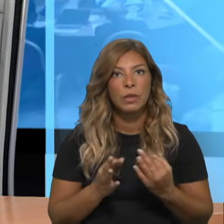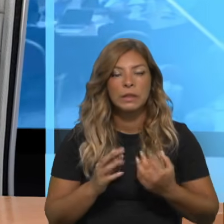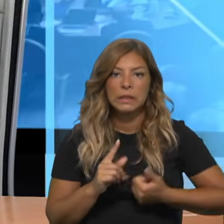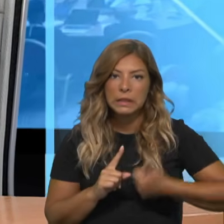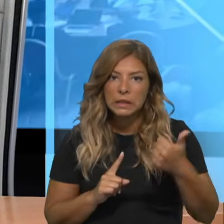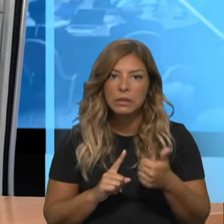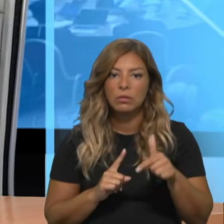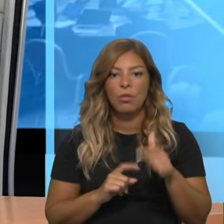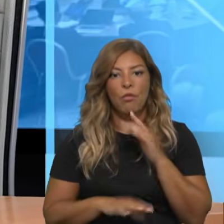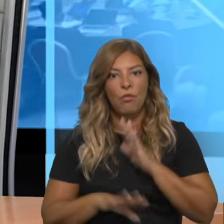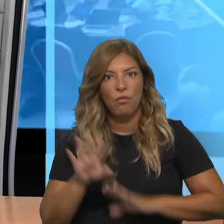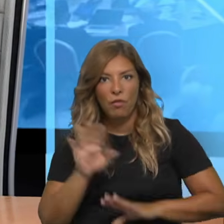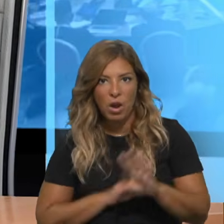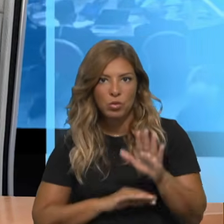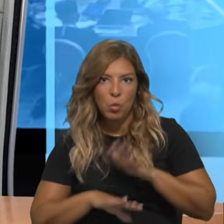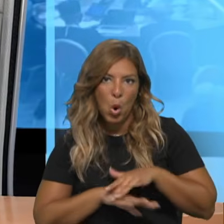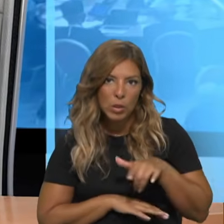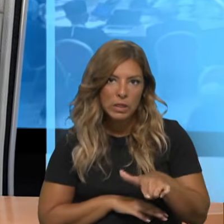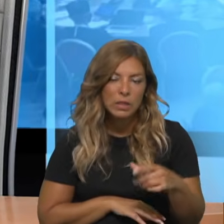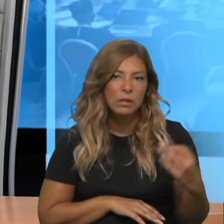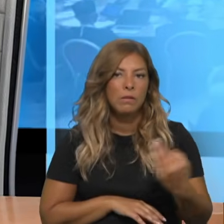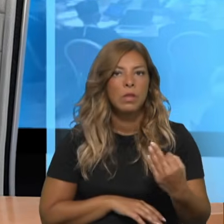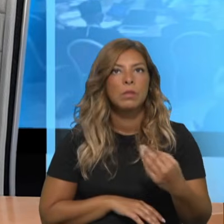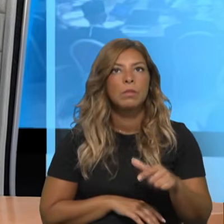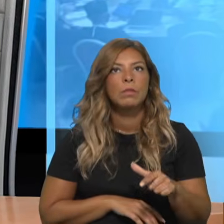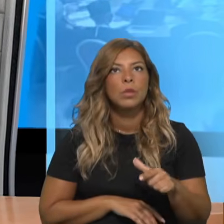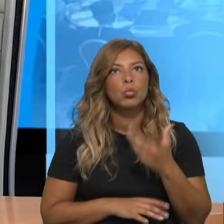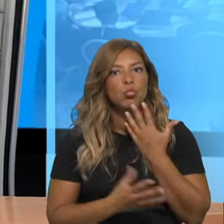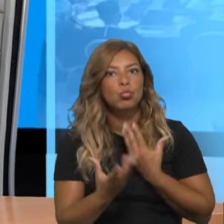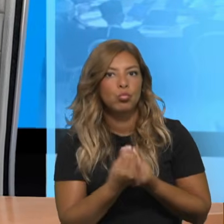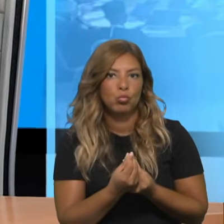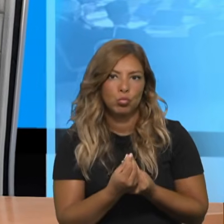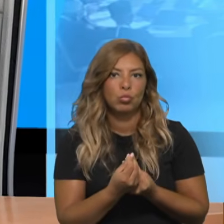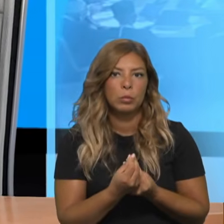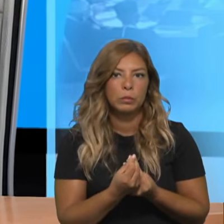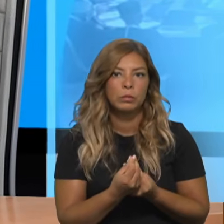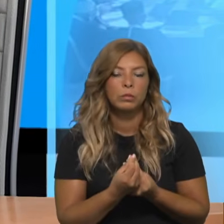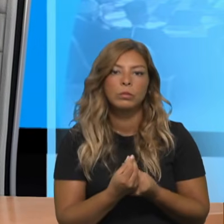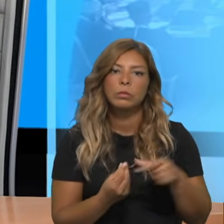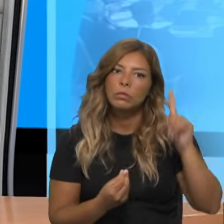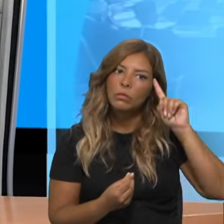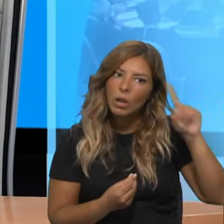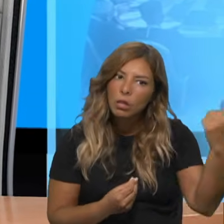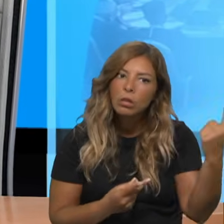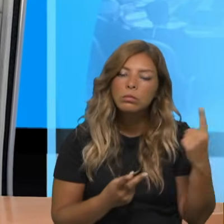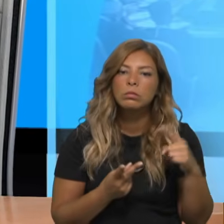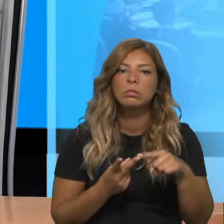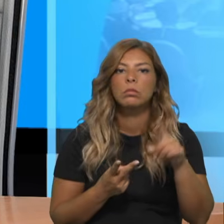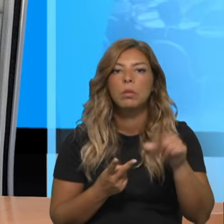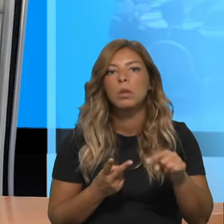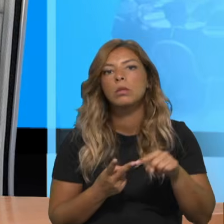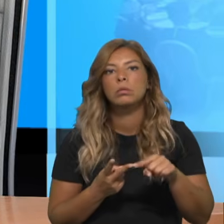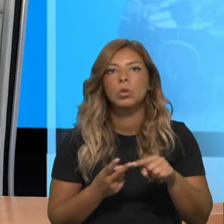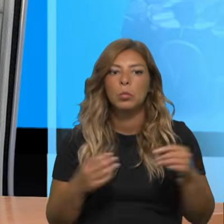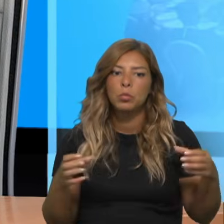intenção ao fazer esta nota é uma nota conjunta. Talvez nem sempre as pessoas saibam, nem todas as pessoas saibam que, além da